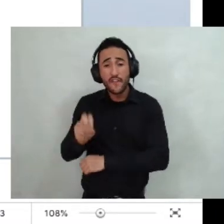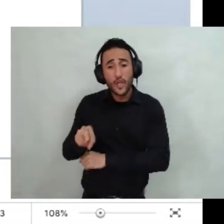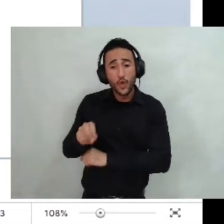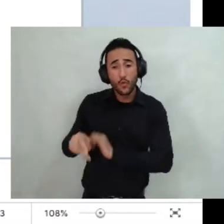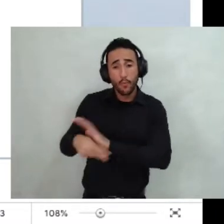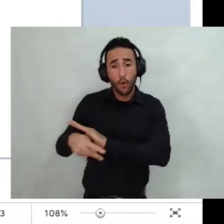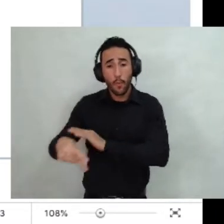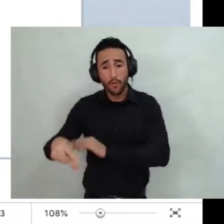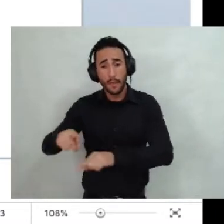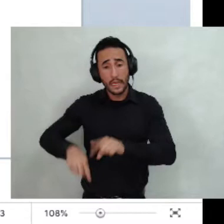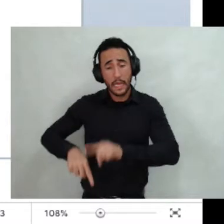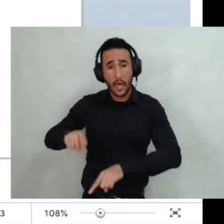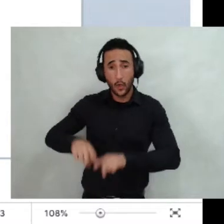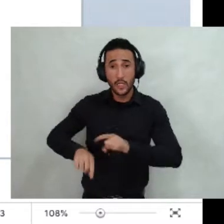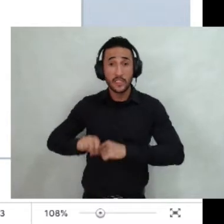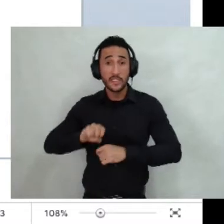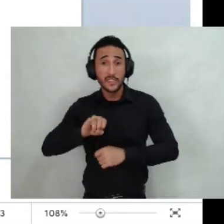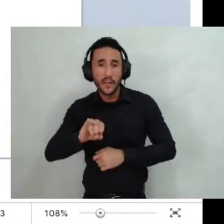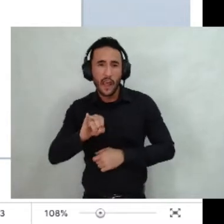de vírus, eu não